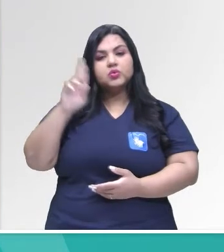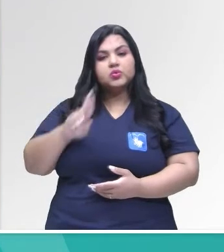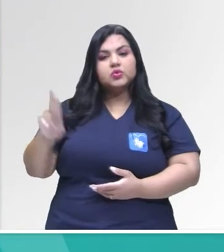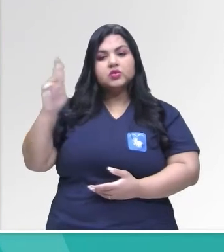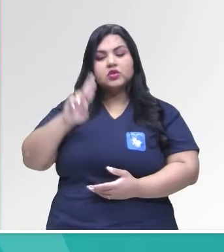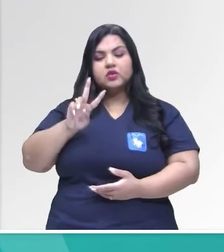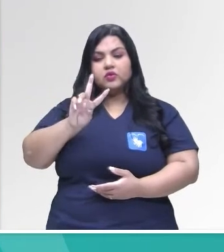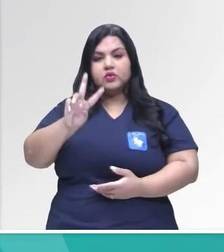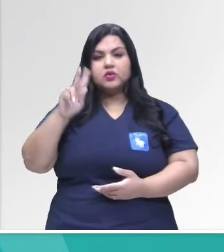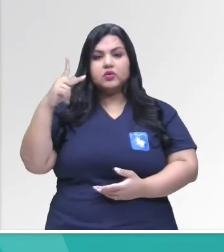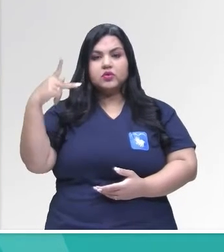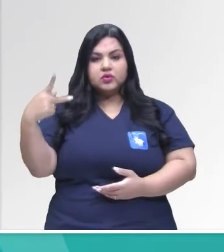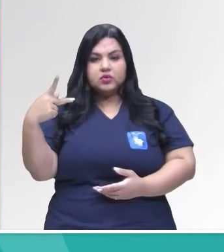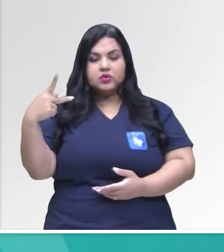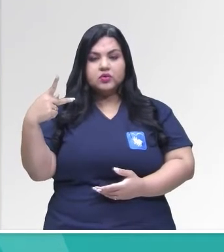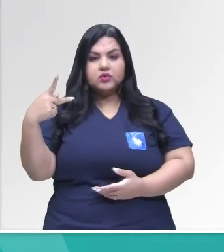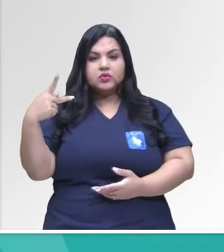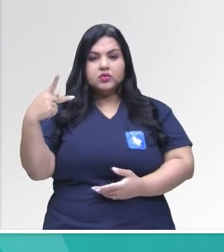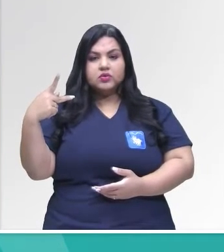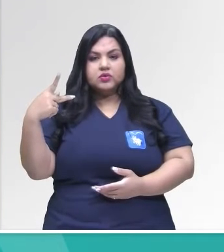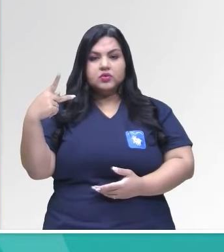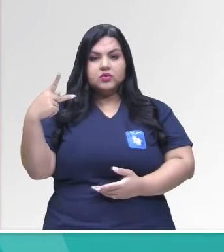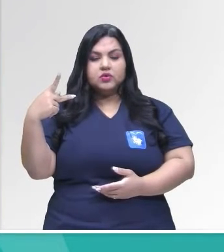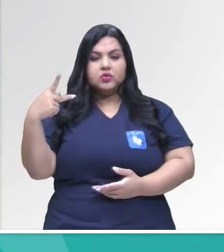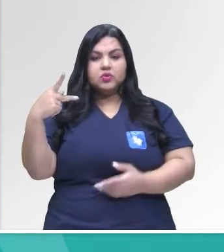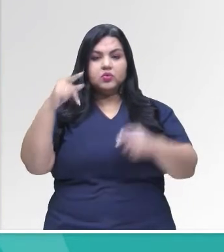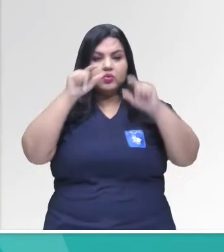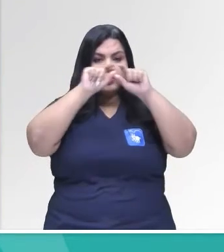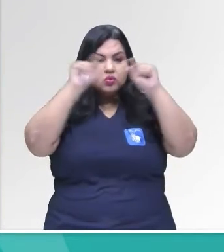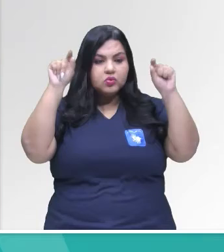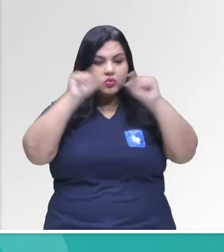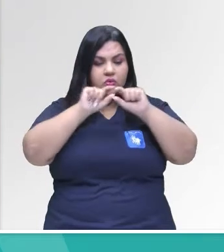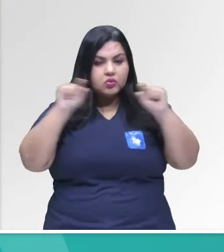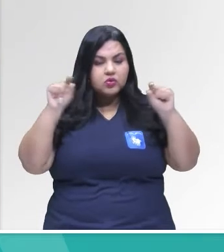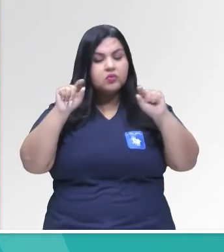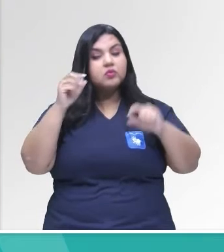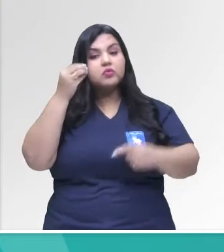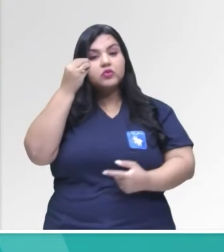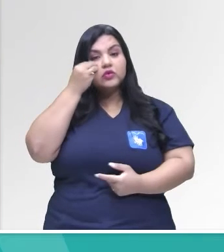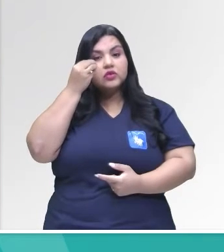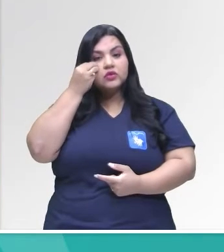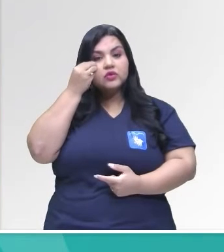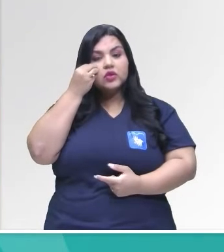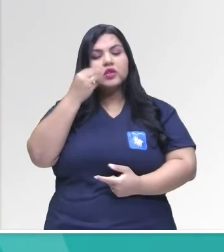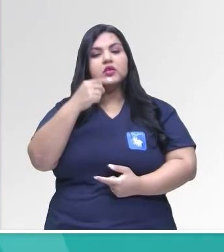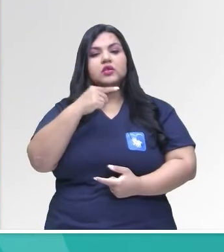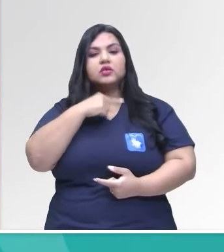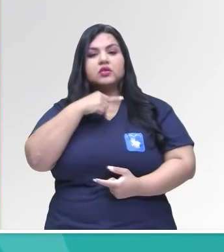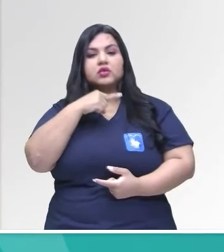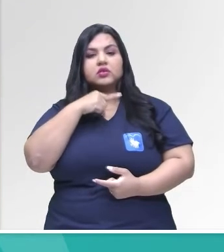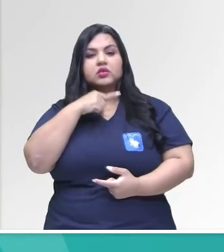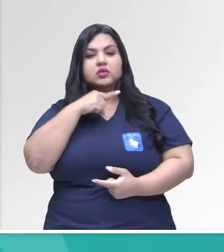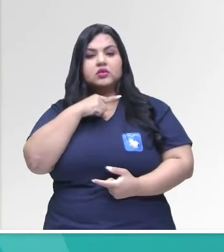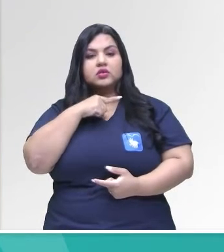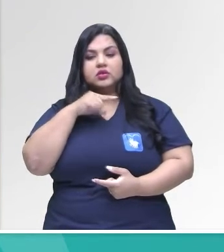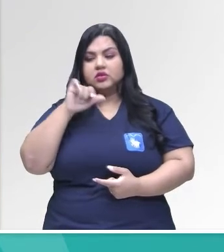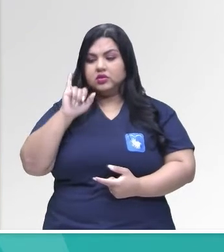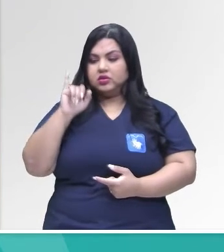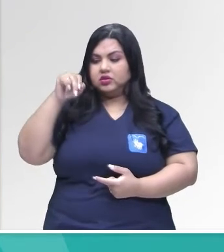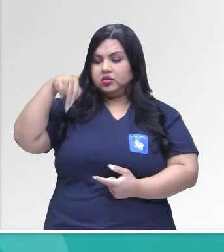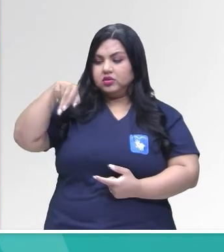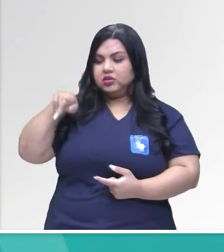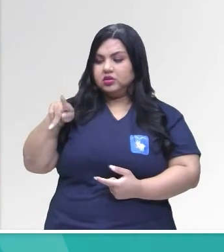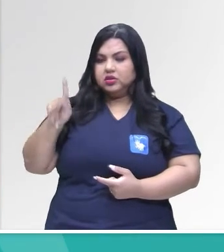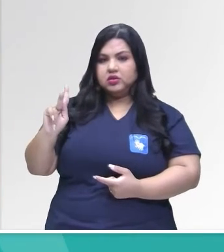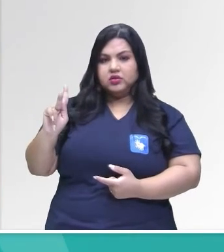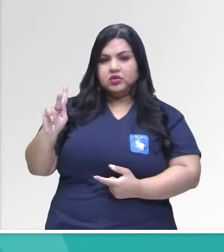voz passiva na minha oração. Vejam que eu tenho aqui ink. Ink é